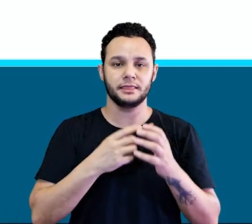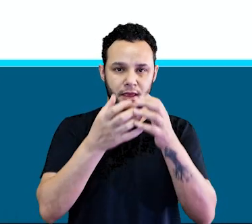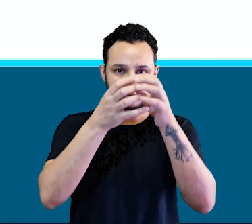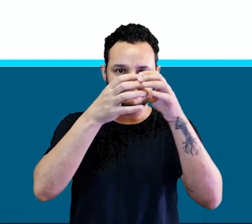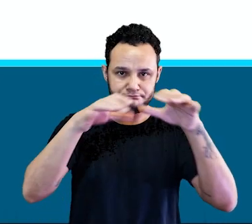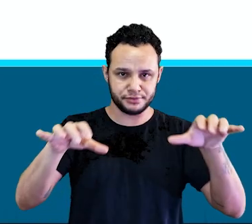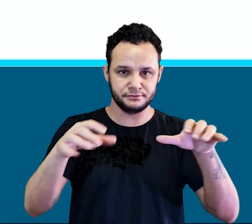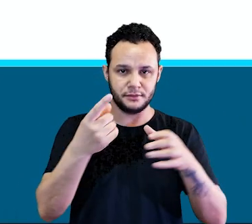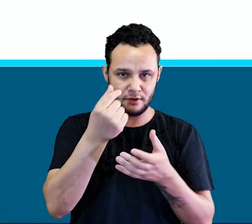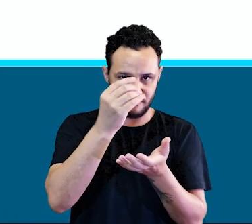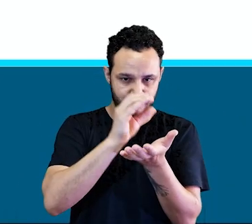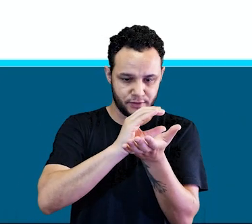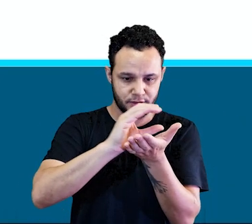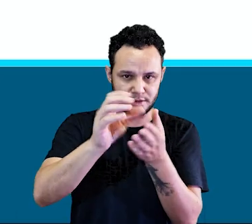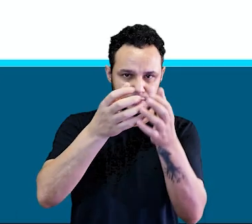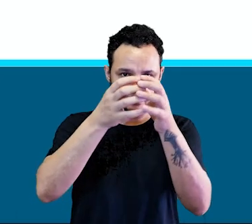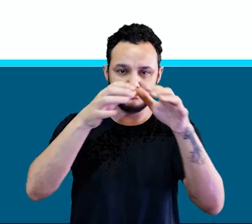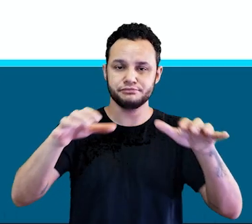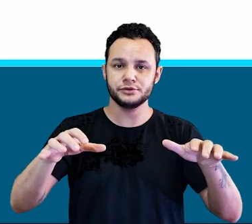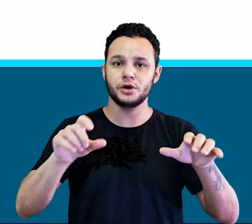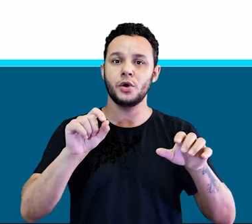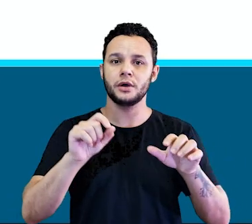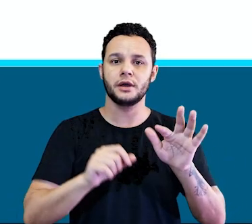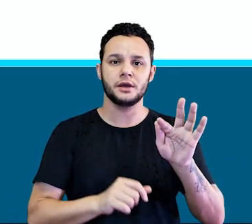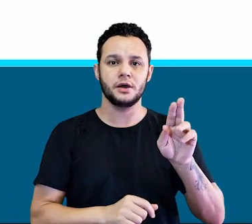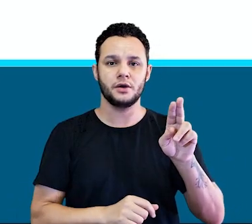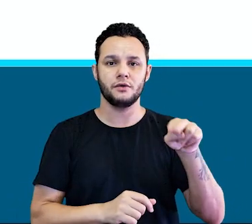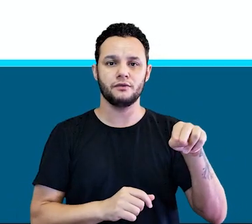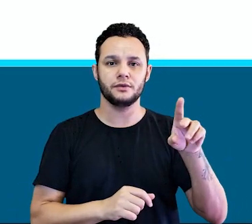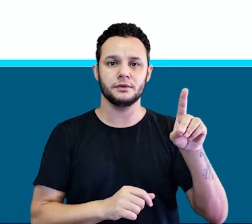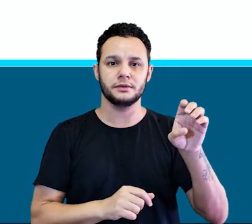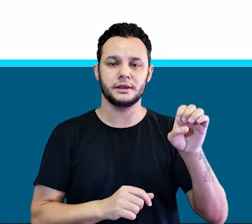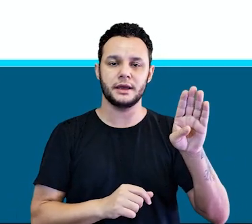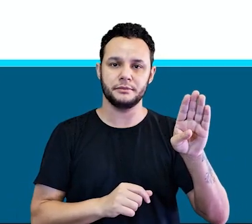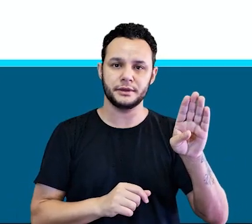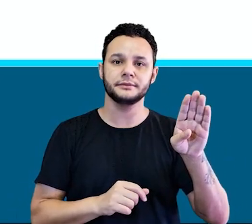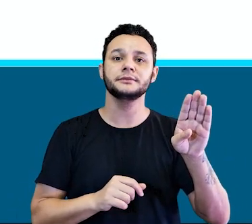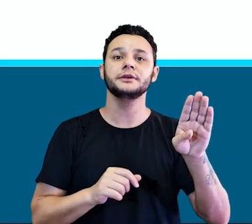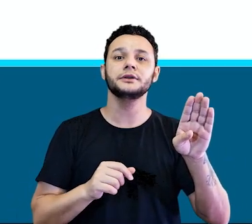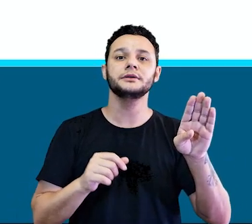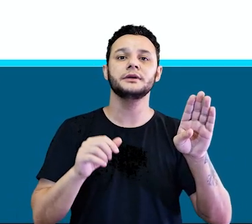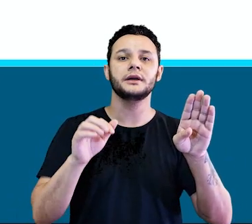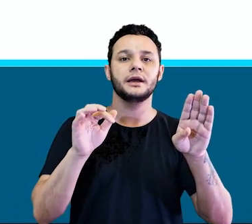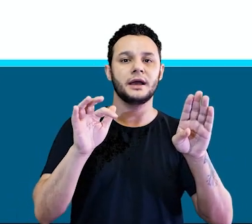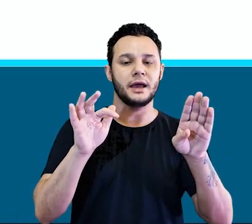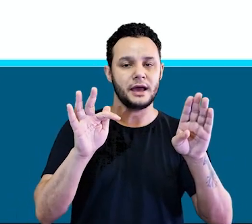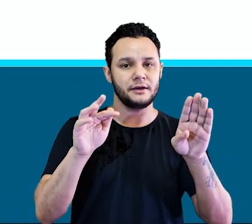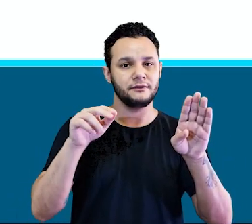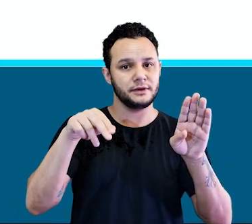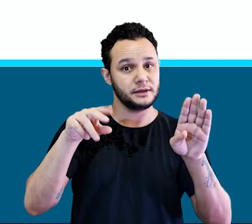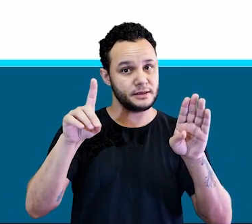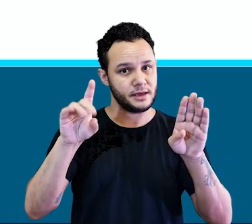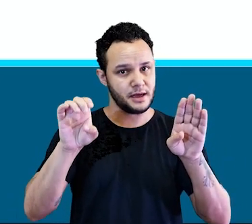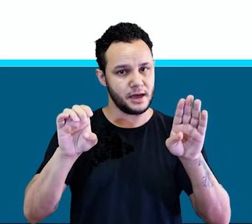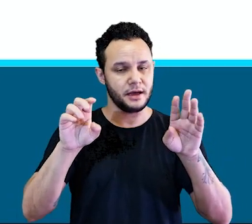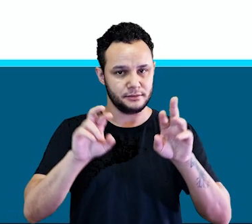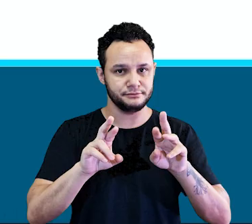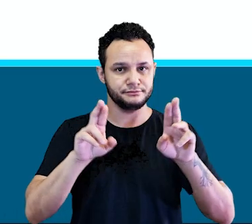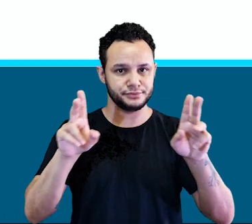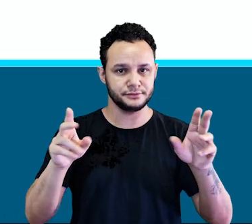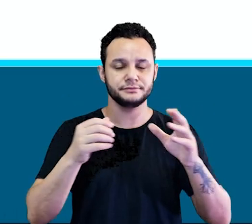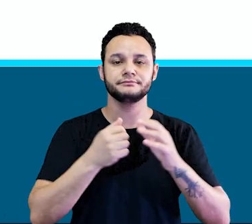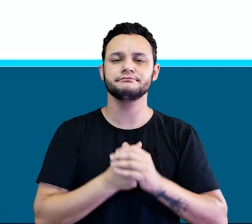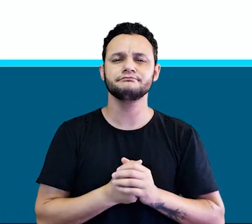formatos principais de financiamento da educação, dois fundos, né? Um é o Fundeb e o outro é o